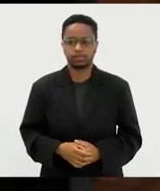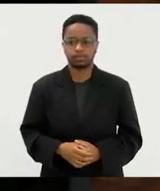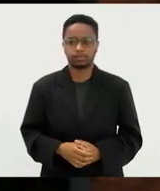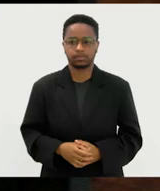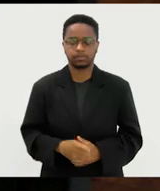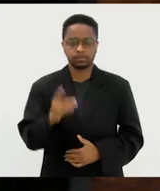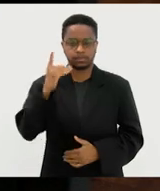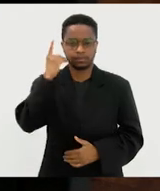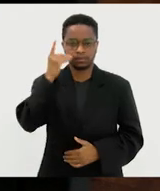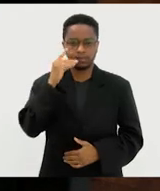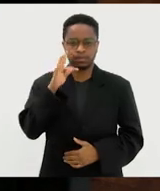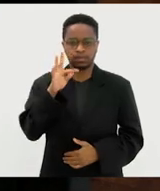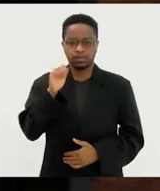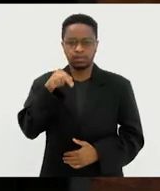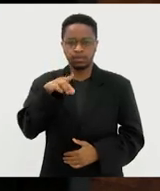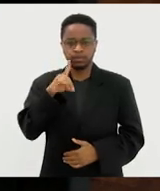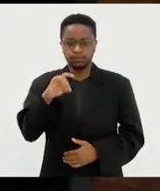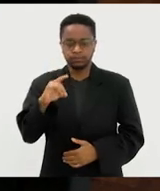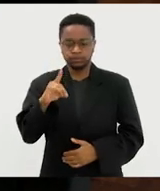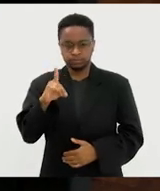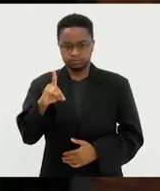deputado Tandier Cut.